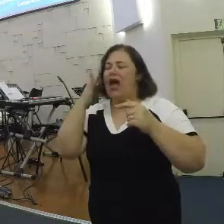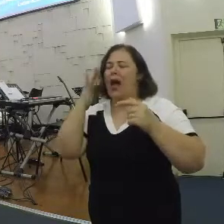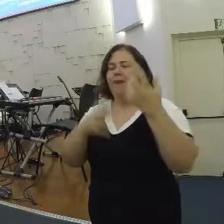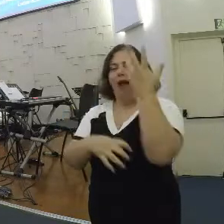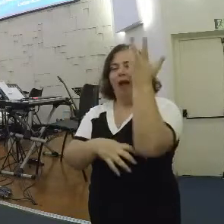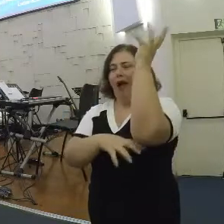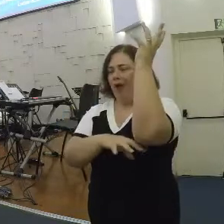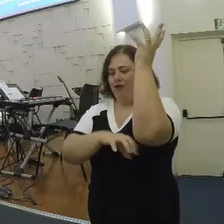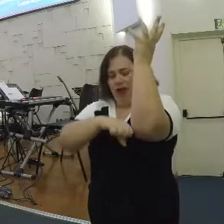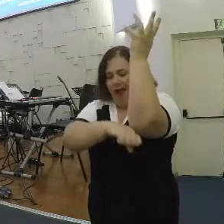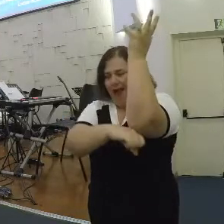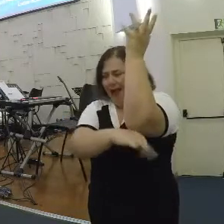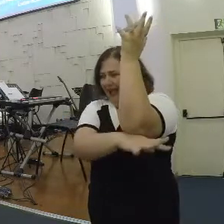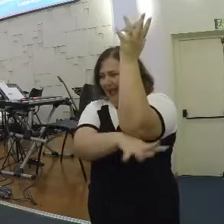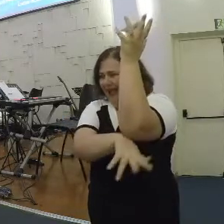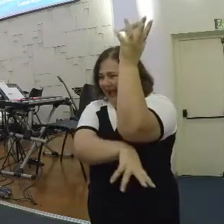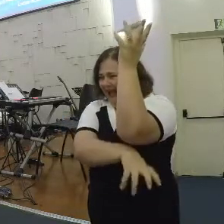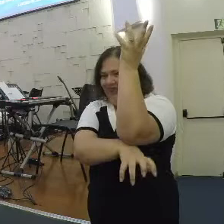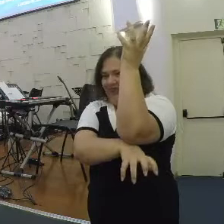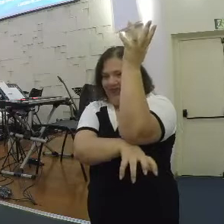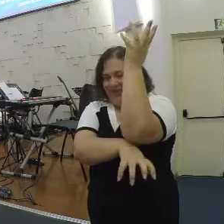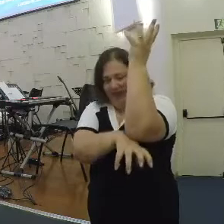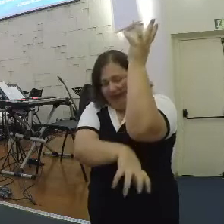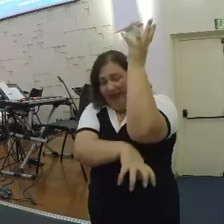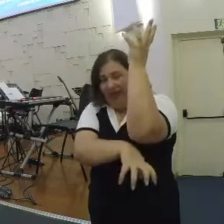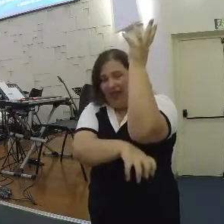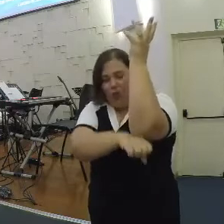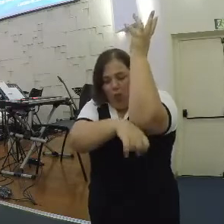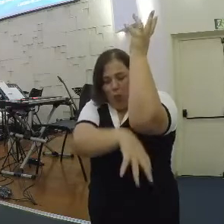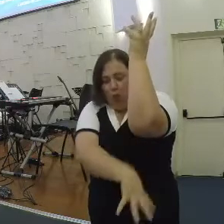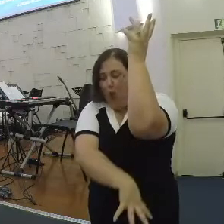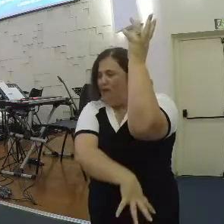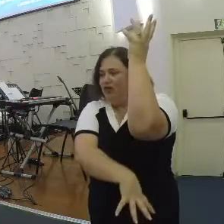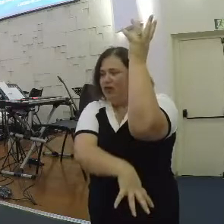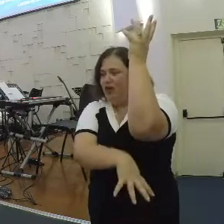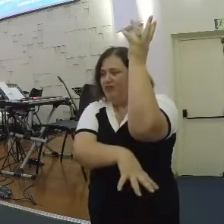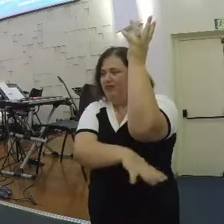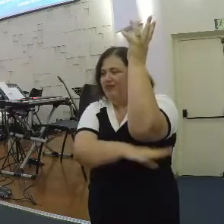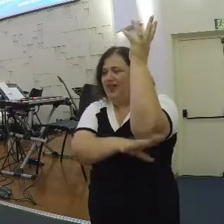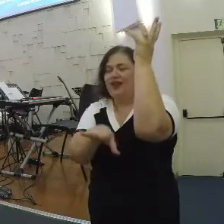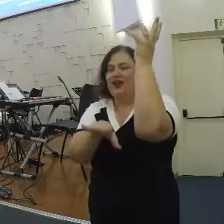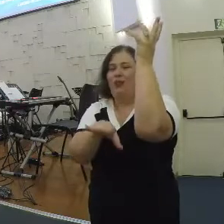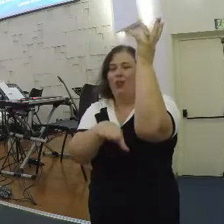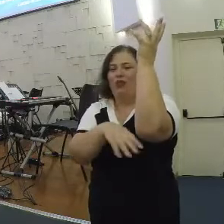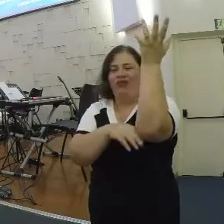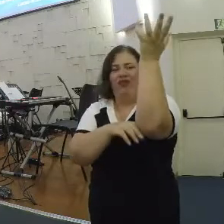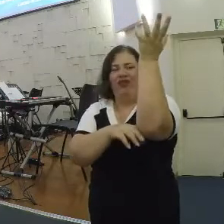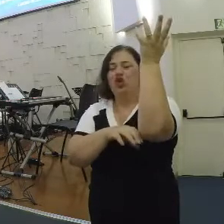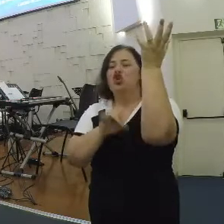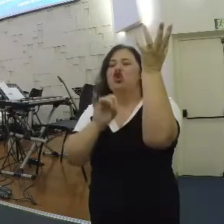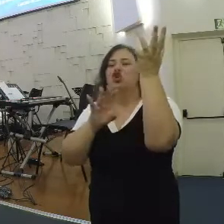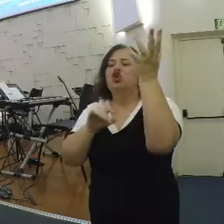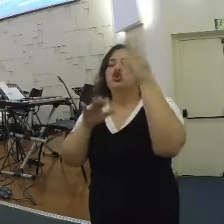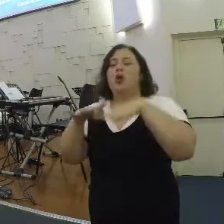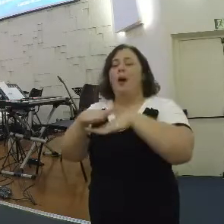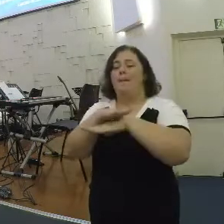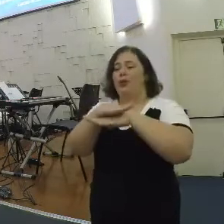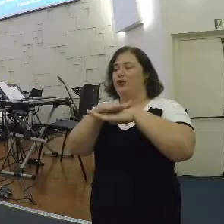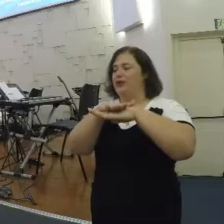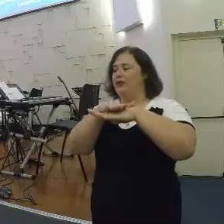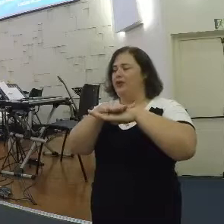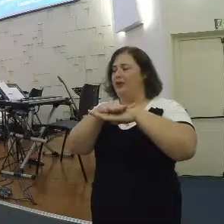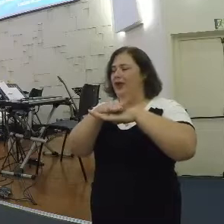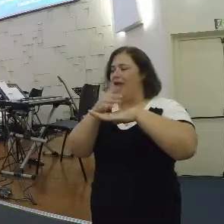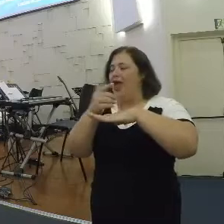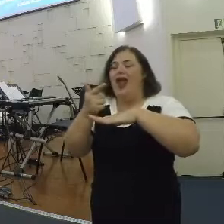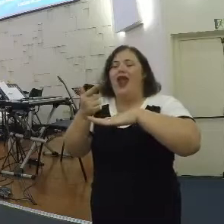provação, na hora em que falta umidade, elas se desviam da palavra de Deus. São aquelas pessoas, irmãos, que precisam